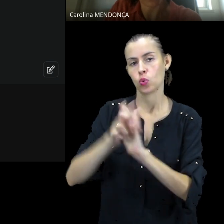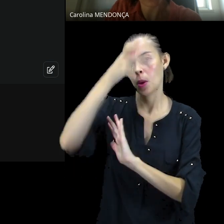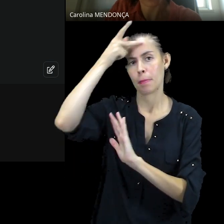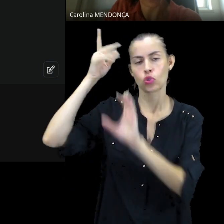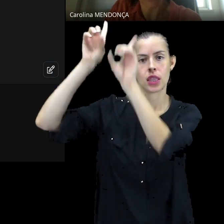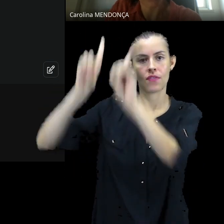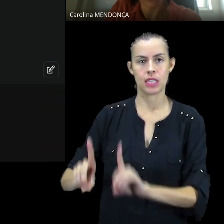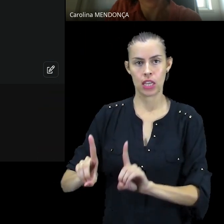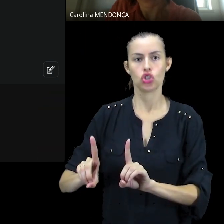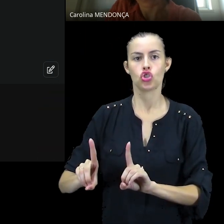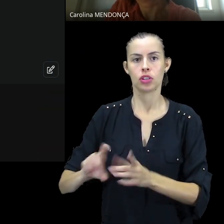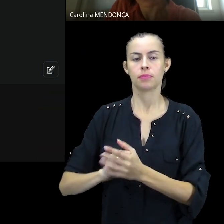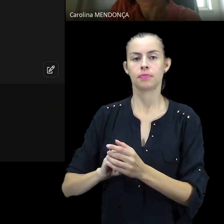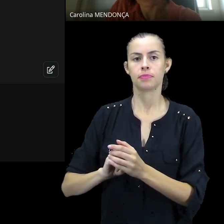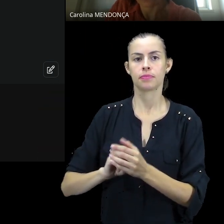Deficiência, no artigo 8º,